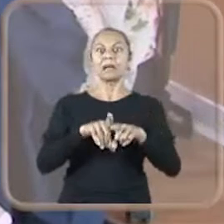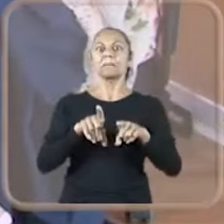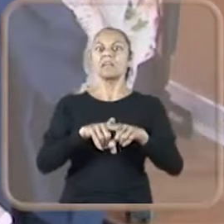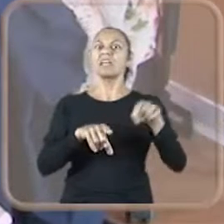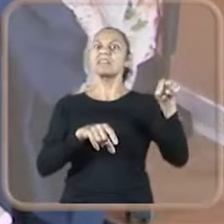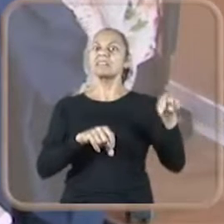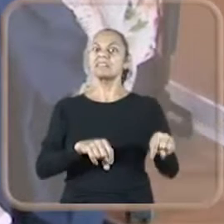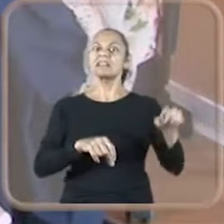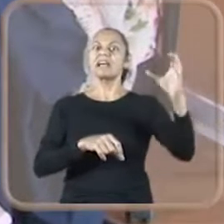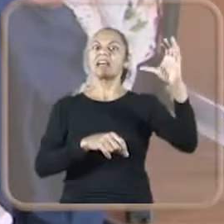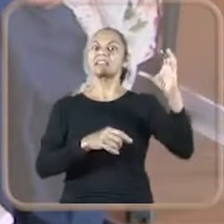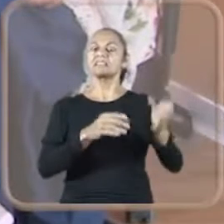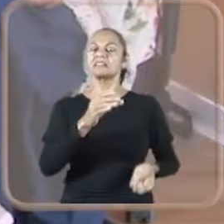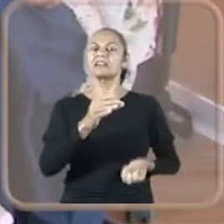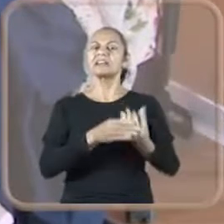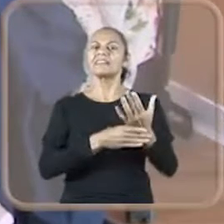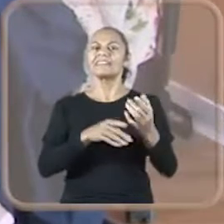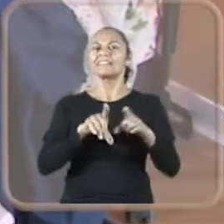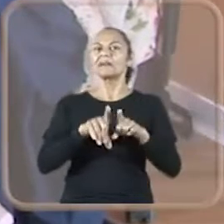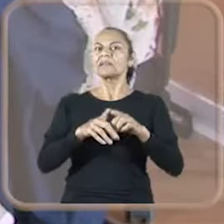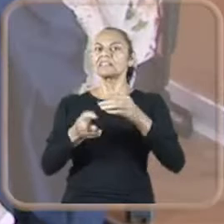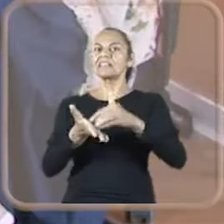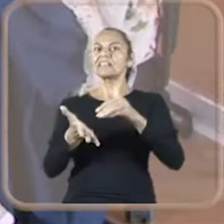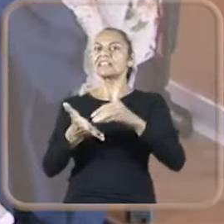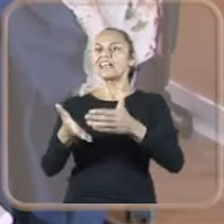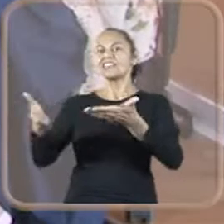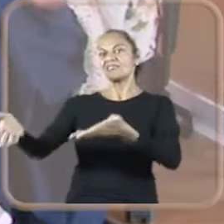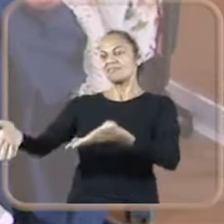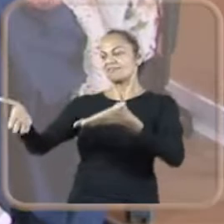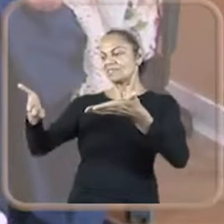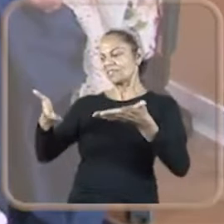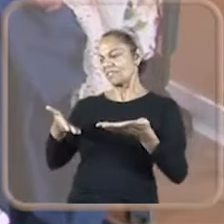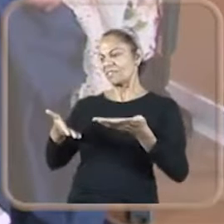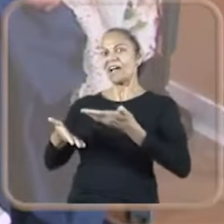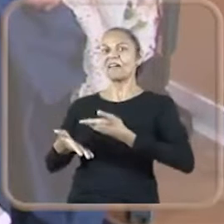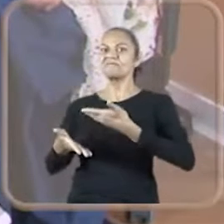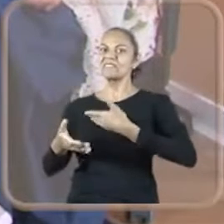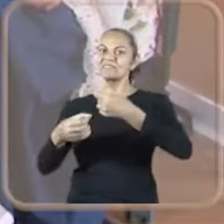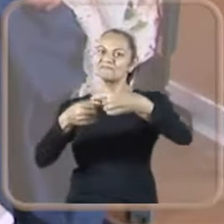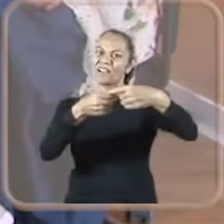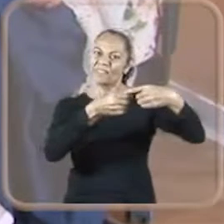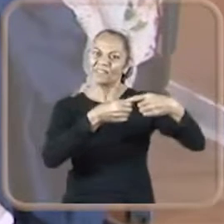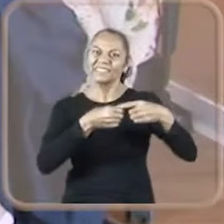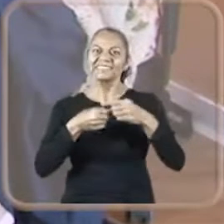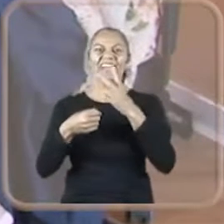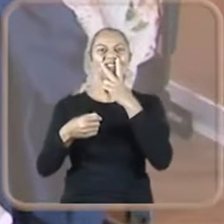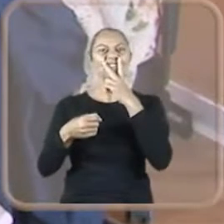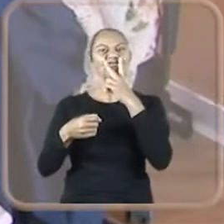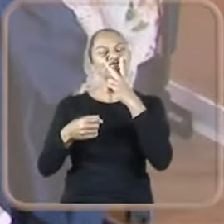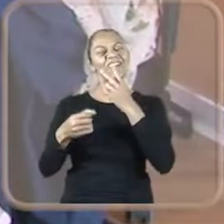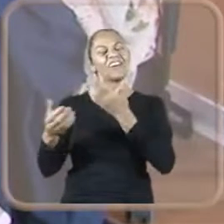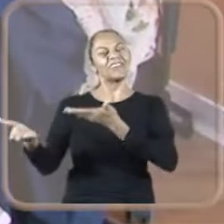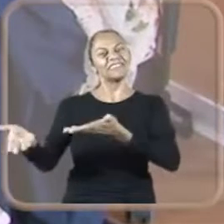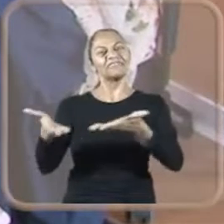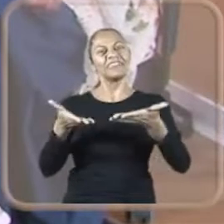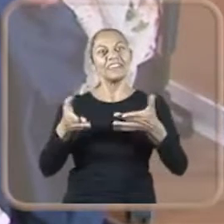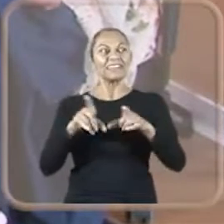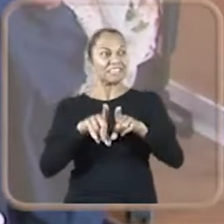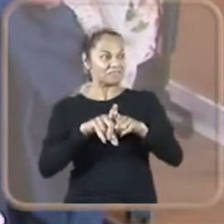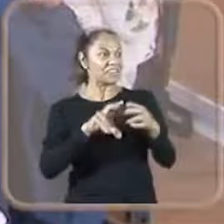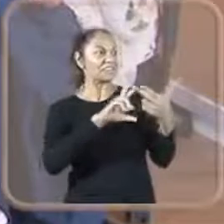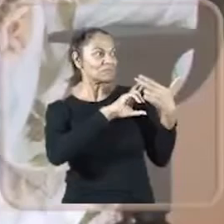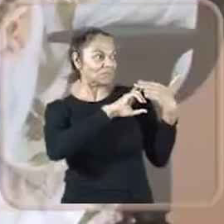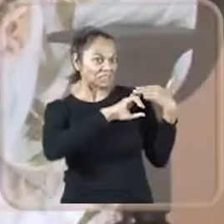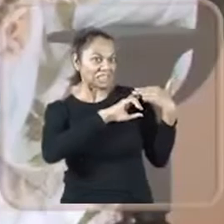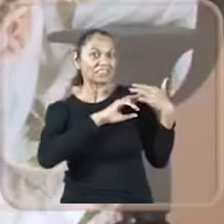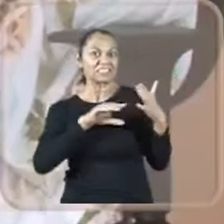quando ainda não secretário aqui, o JR, mas que convidou os colegas dos municípios da Grande Vitória, então também é um dos responsáveis por ter chegado